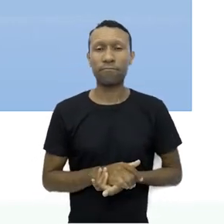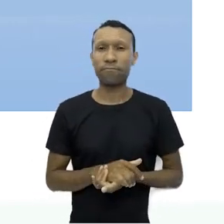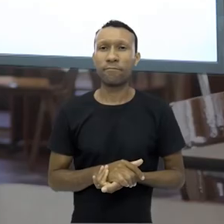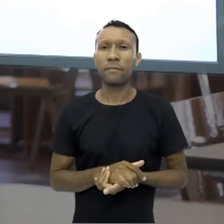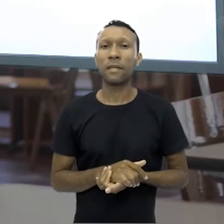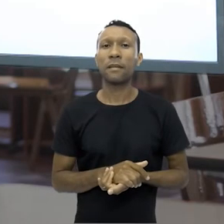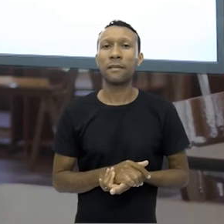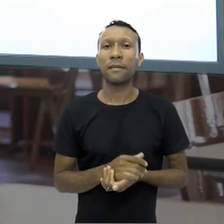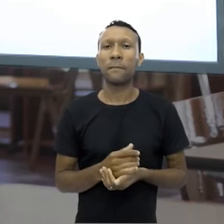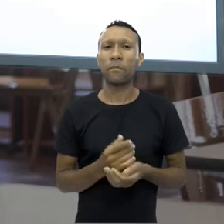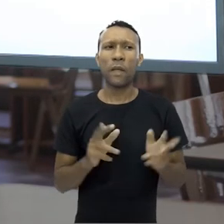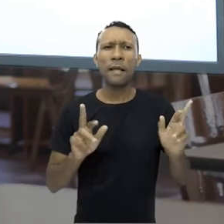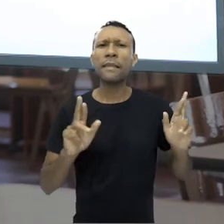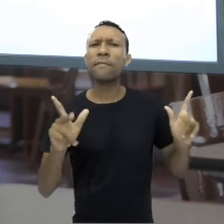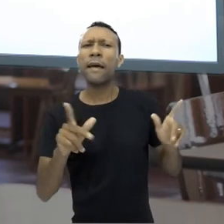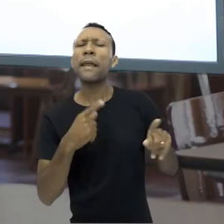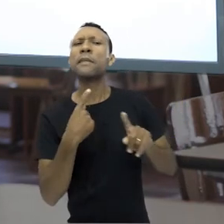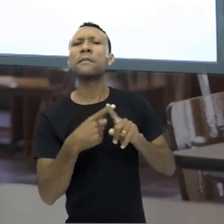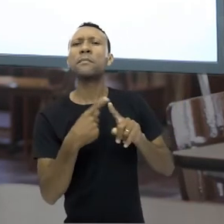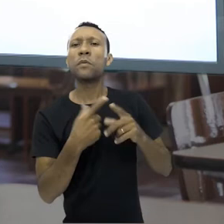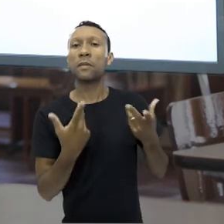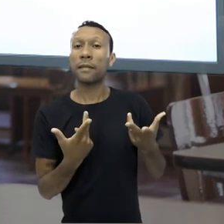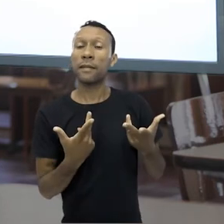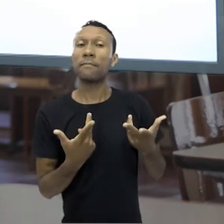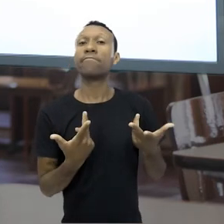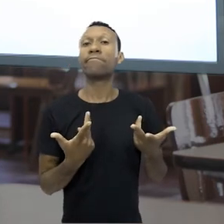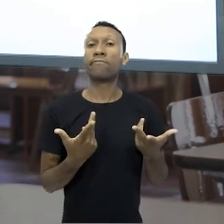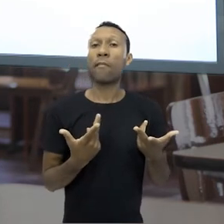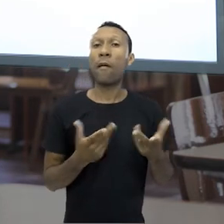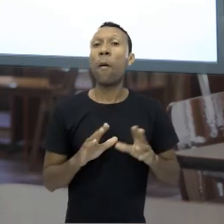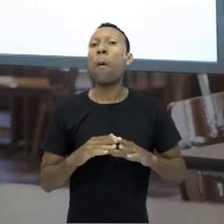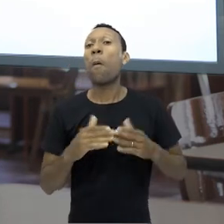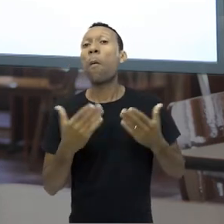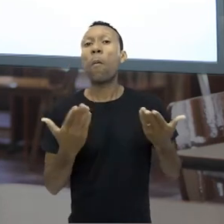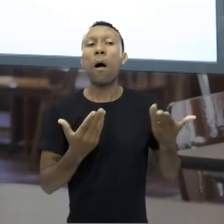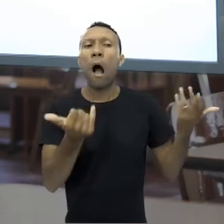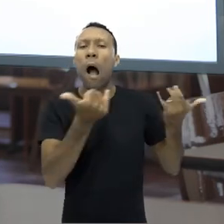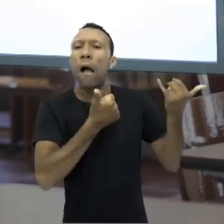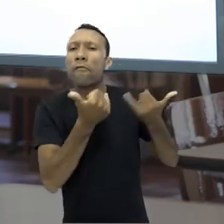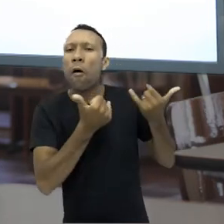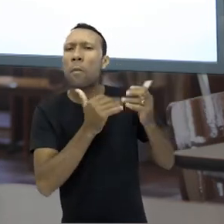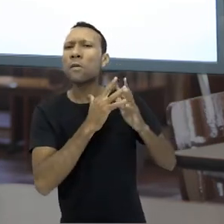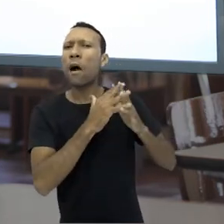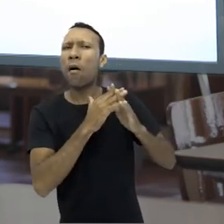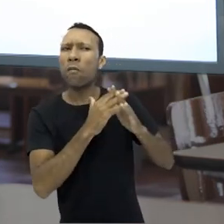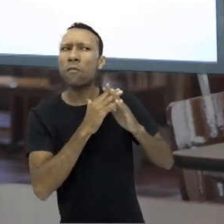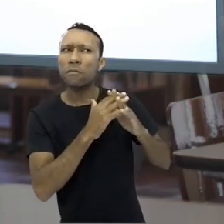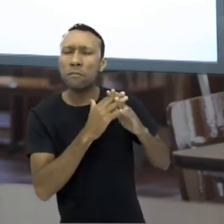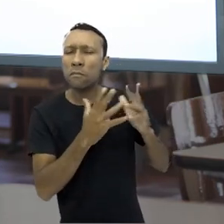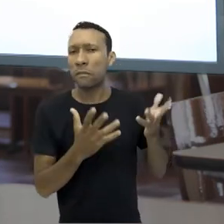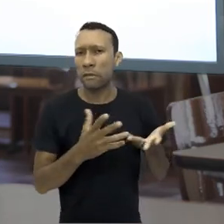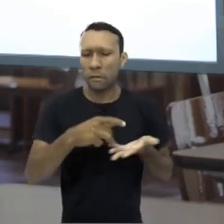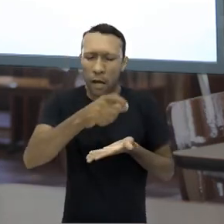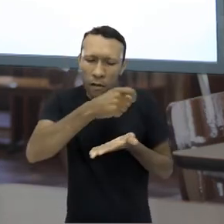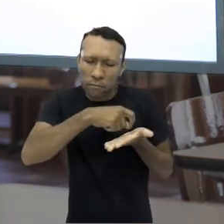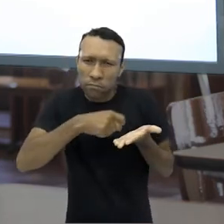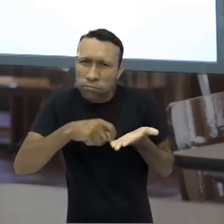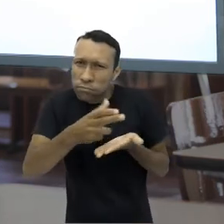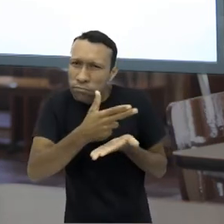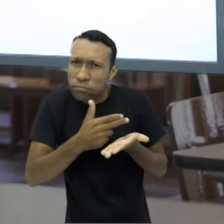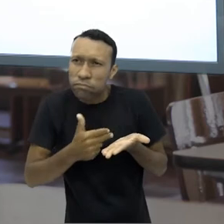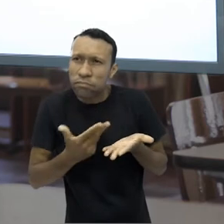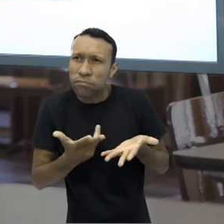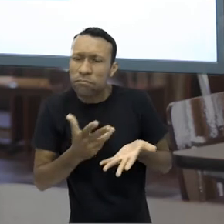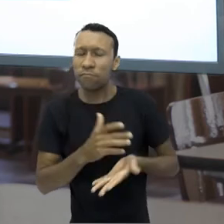2, tá certo? E está diferente, por que ficou diferente? Quais são as informações que ficaram confusas para essas informações, esses desenhos